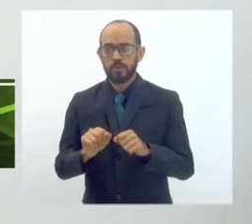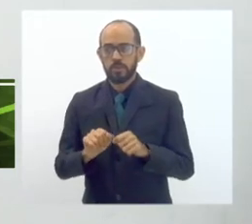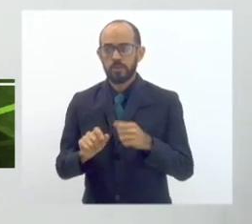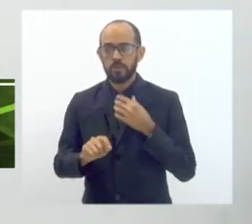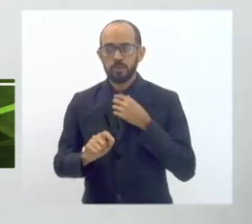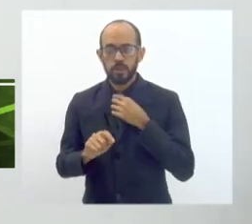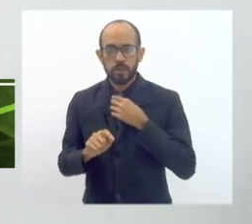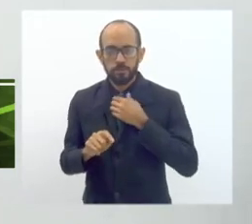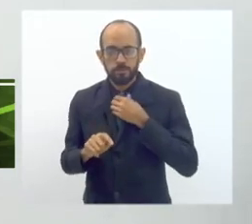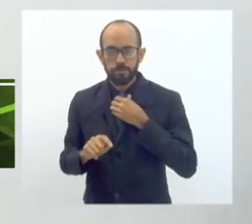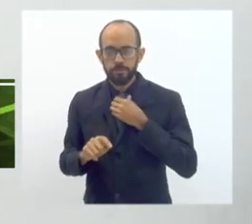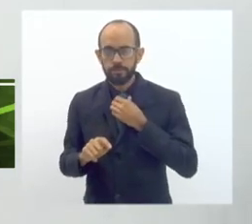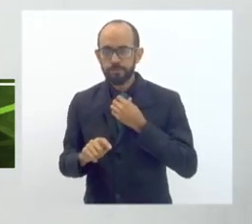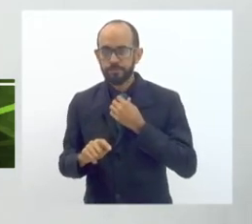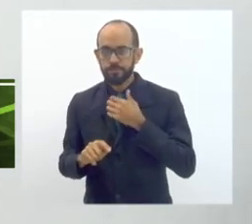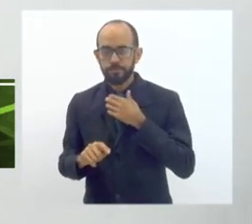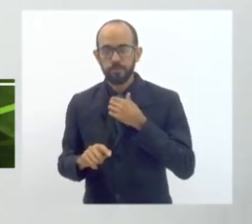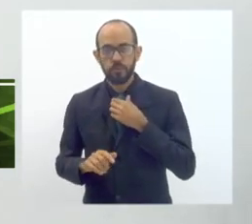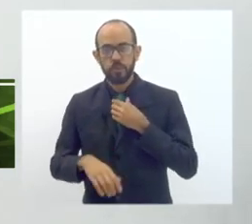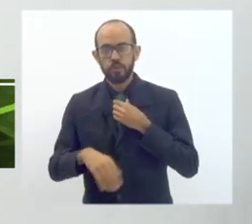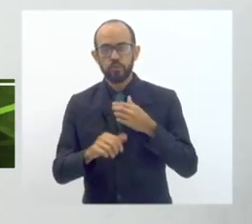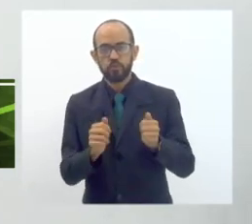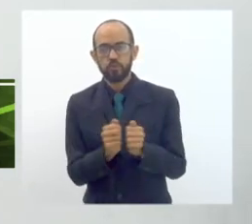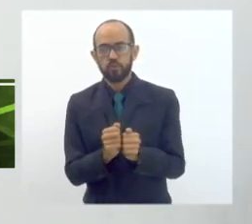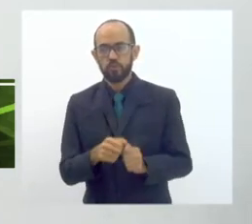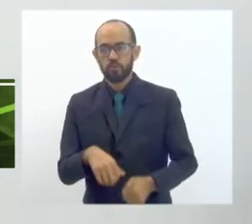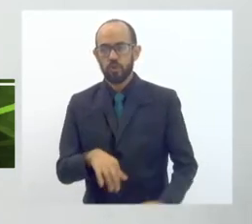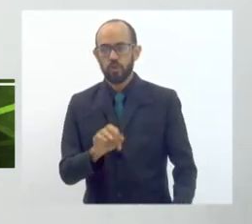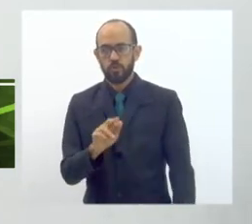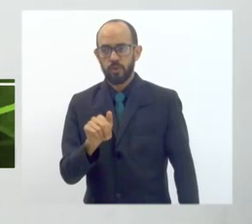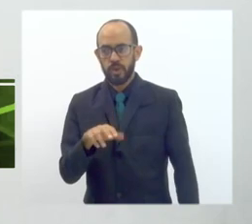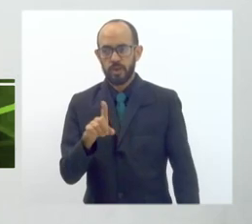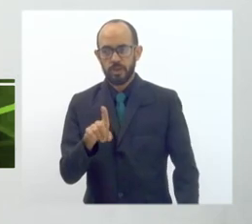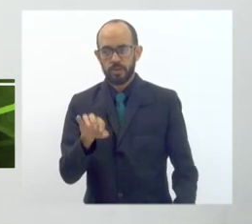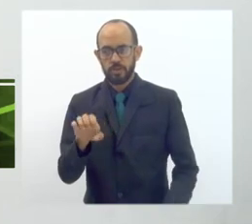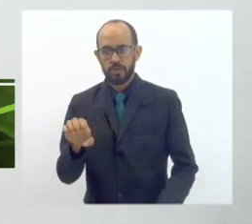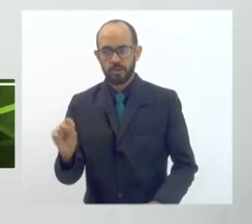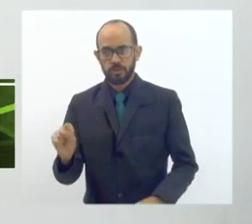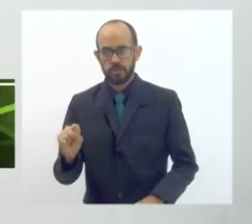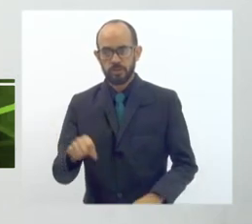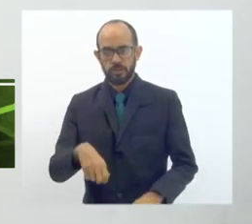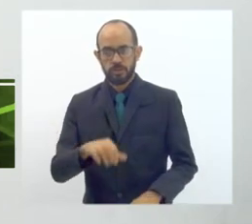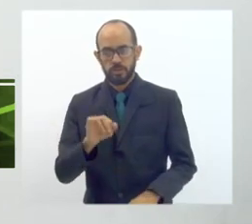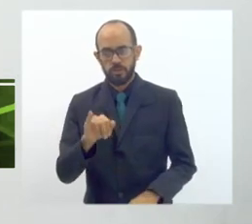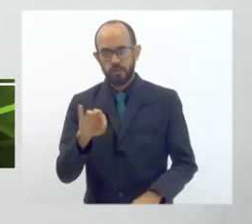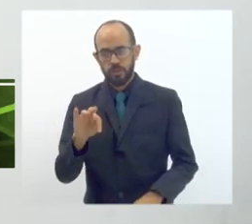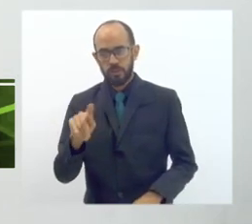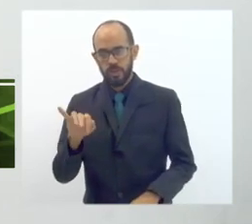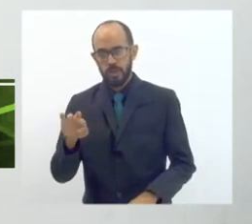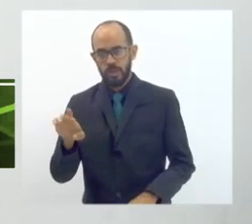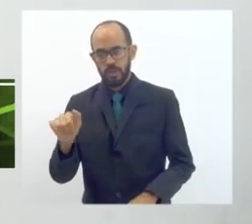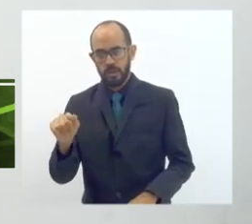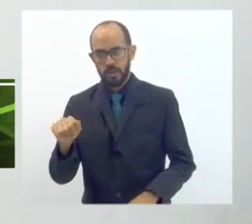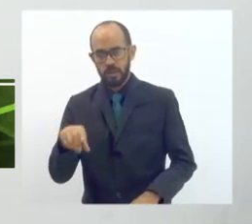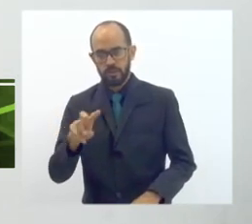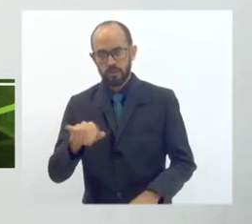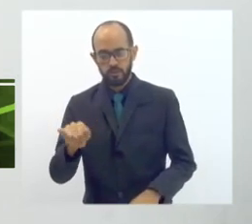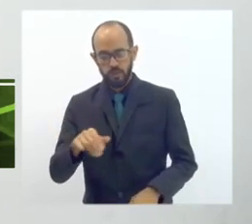em parceria com o Instituto Fernandes Figueira, já entramos em contato, entramos com os dados, inclusive de